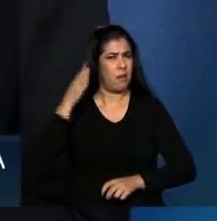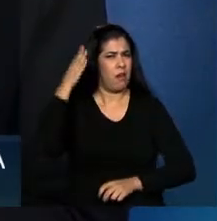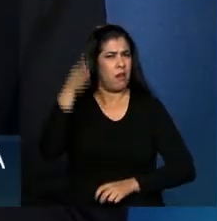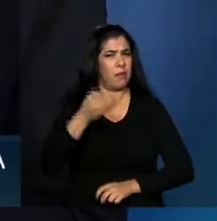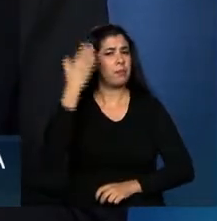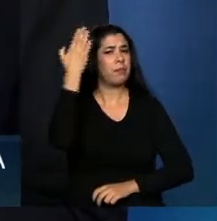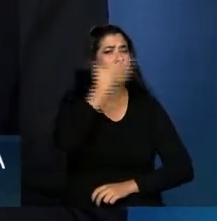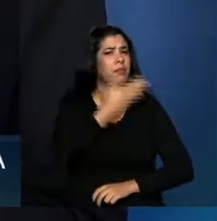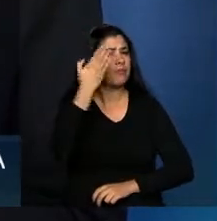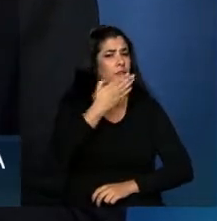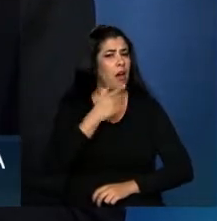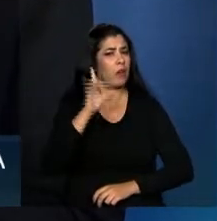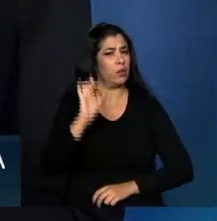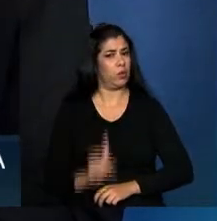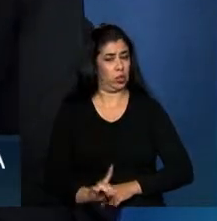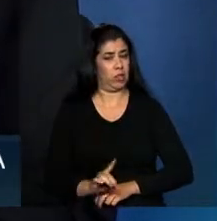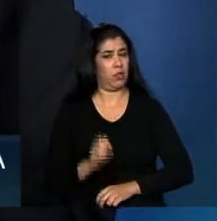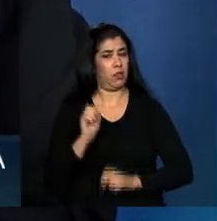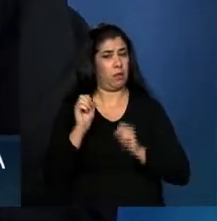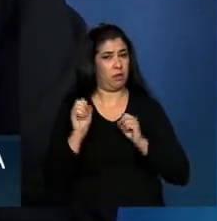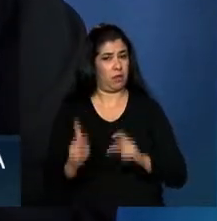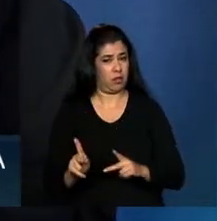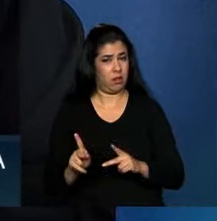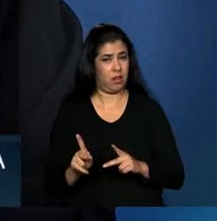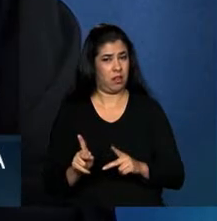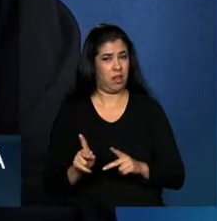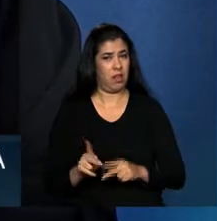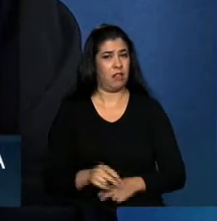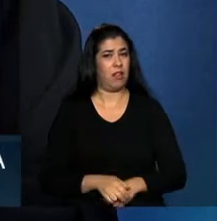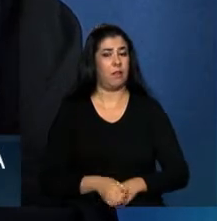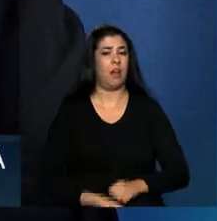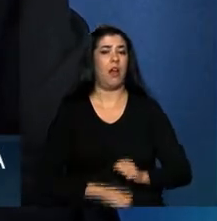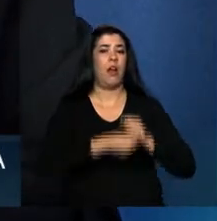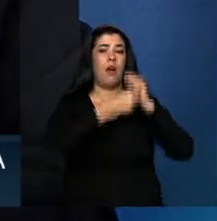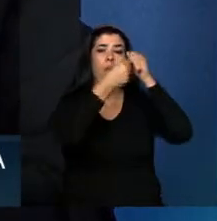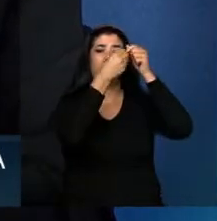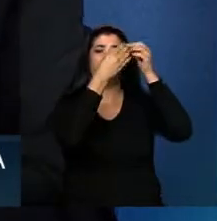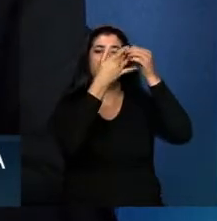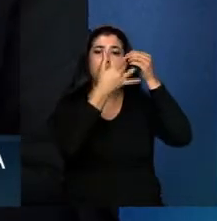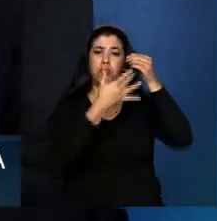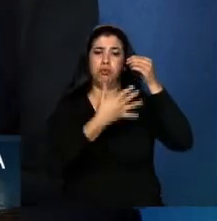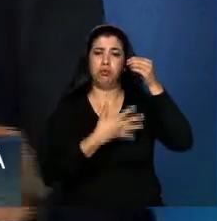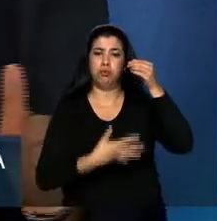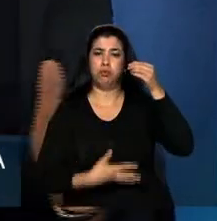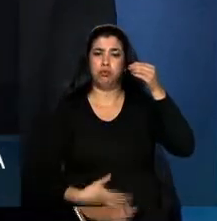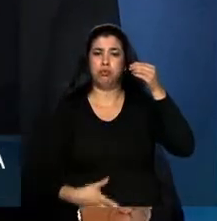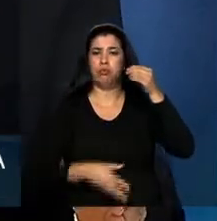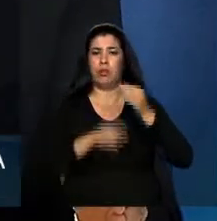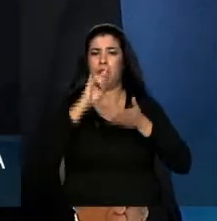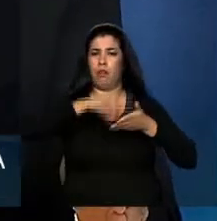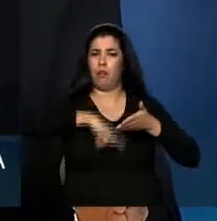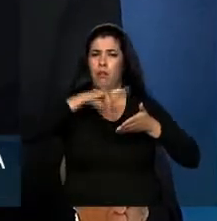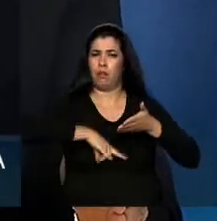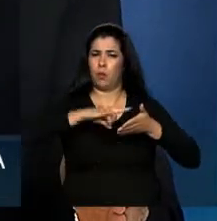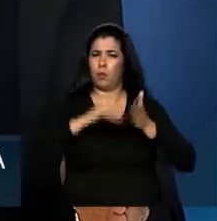eles têm que apresentar ao INSS um batalhão de documentos dos últimos 15